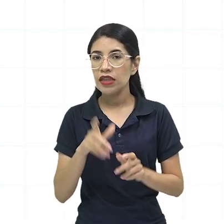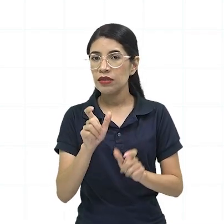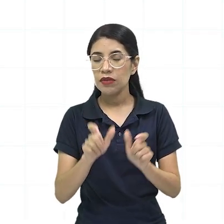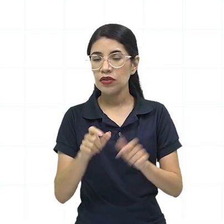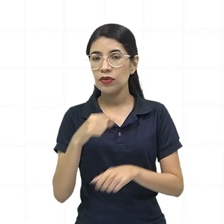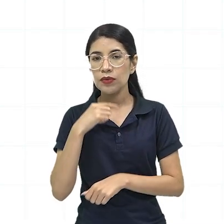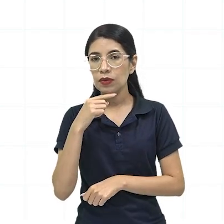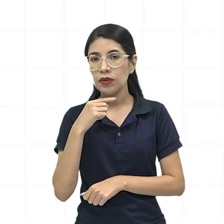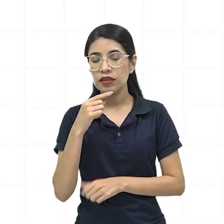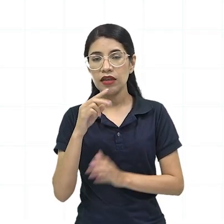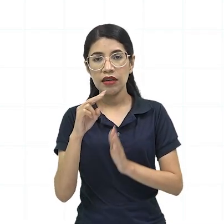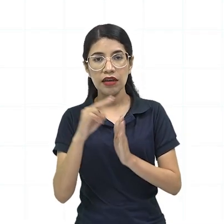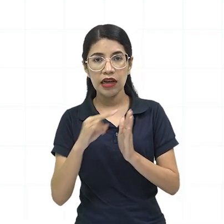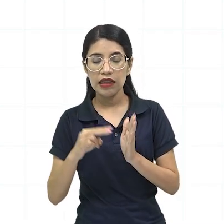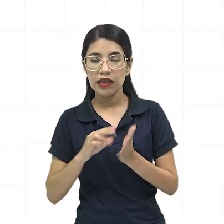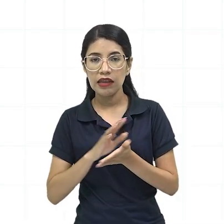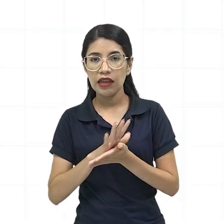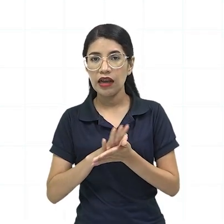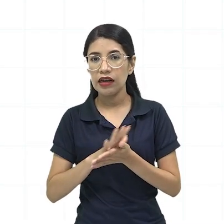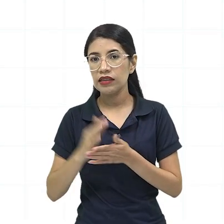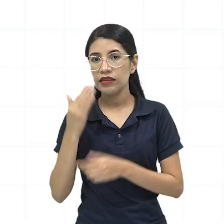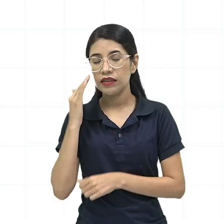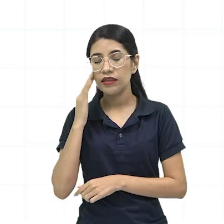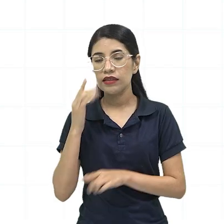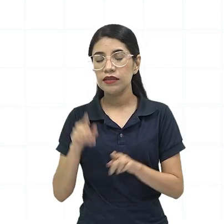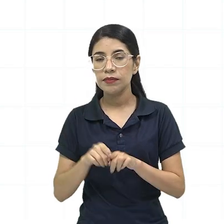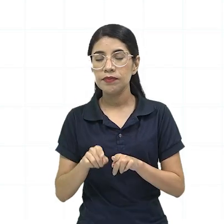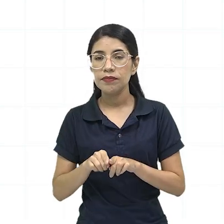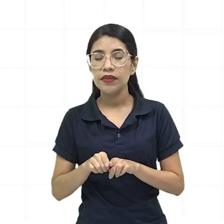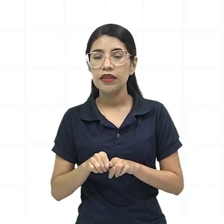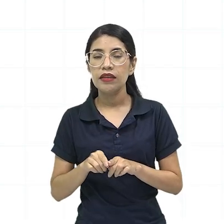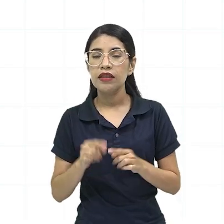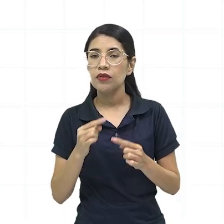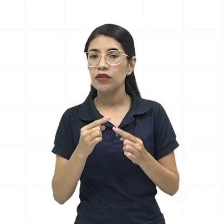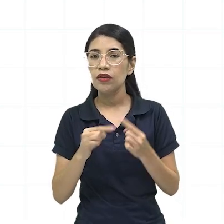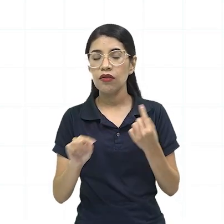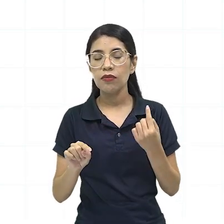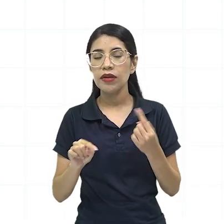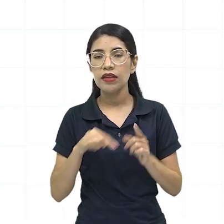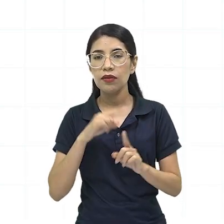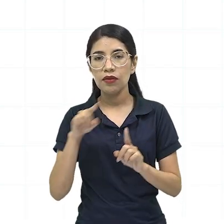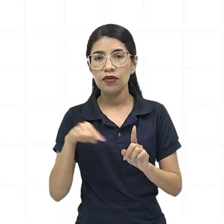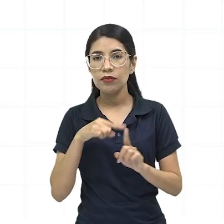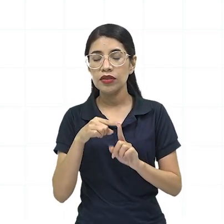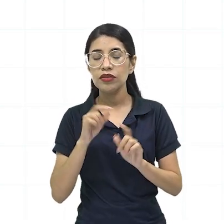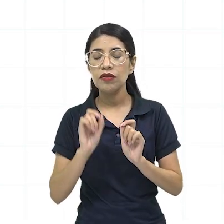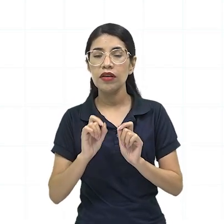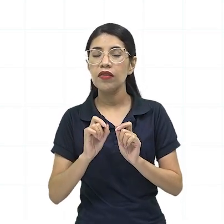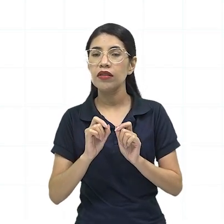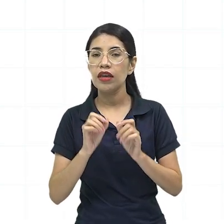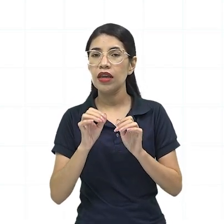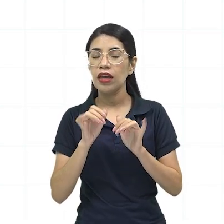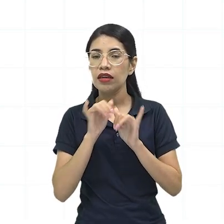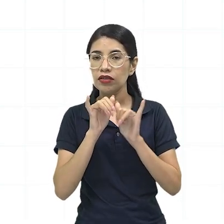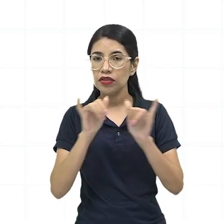vão conseguir entender. Aí vai fugir totalmente do meu objetivo, que é